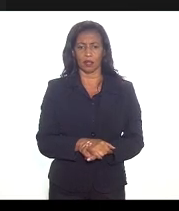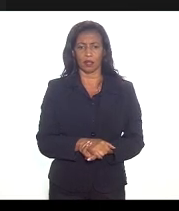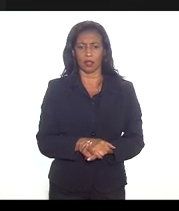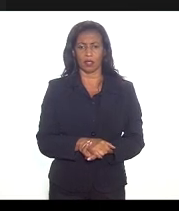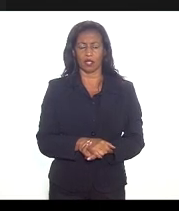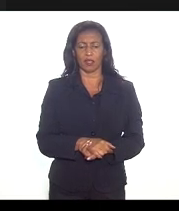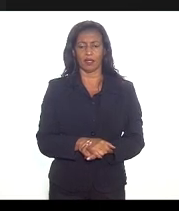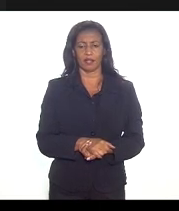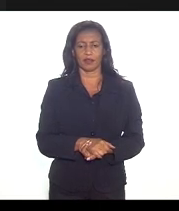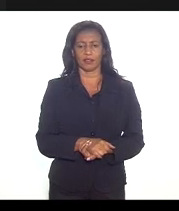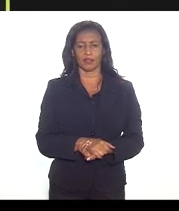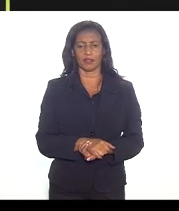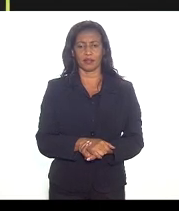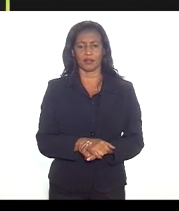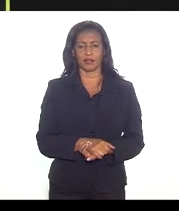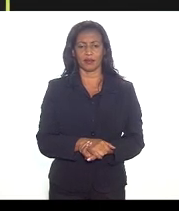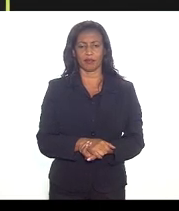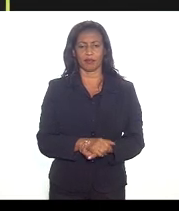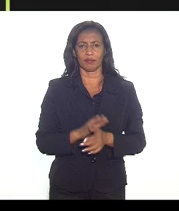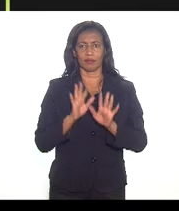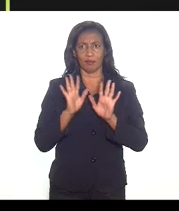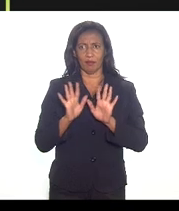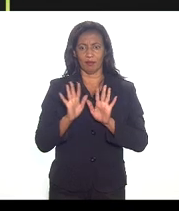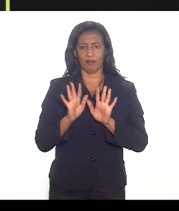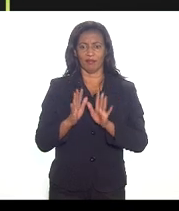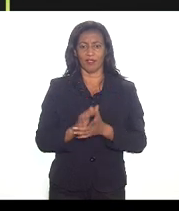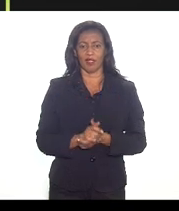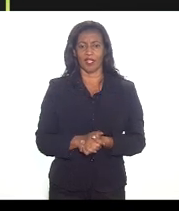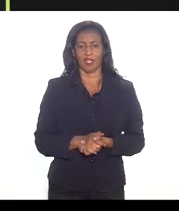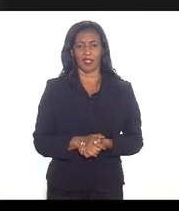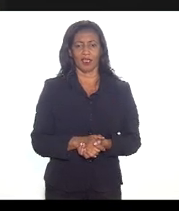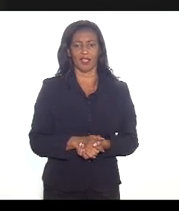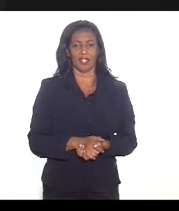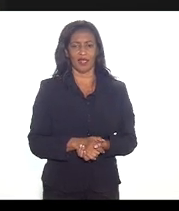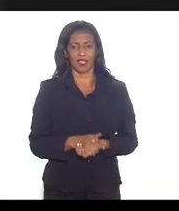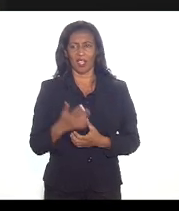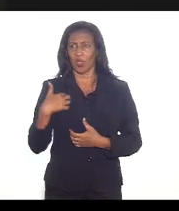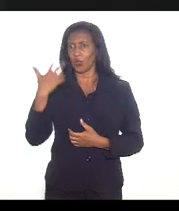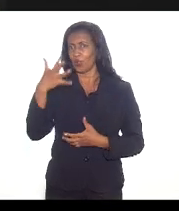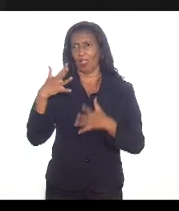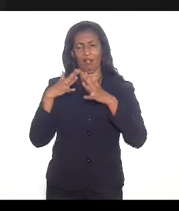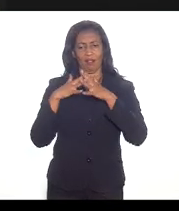Não, deputado. Primeiro, não vou falar com ninguém. É porque eu estou me atrapalhado aqui.